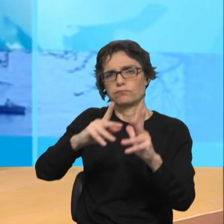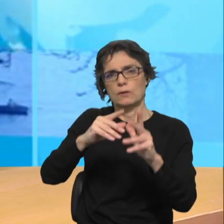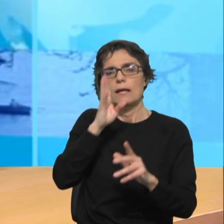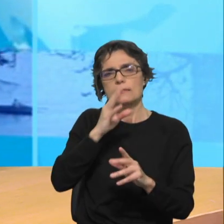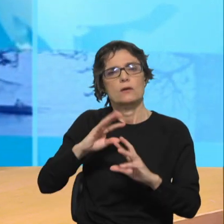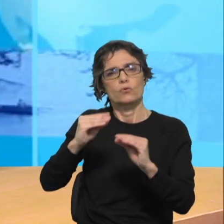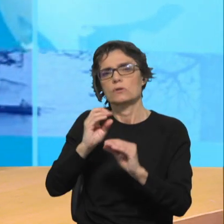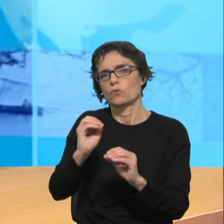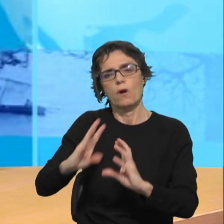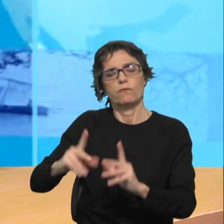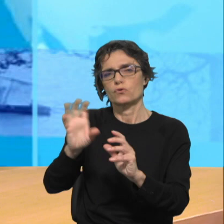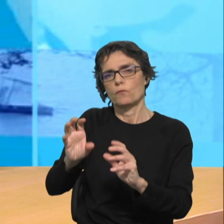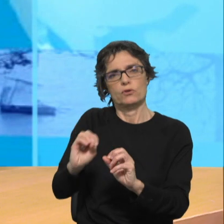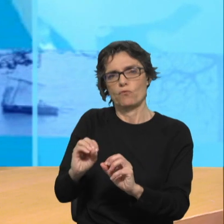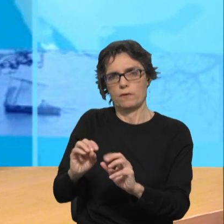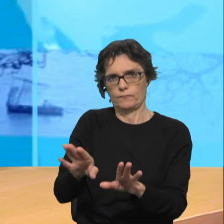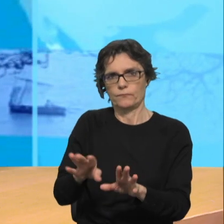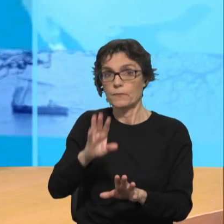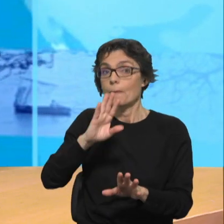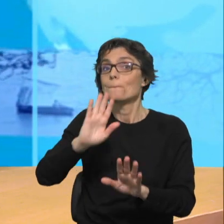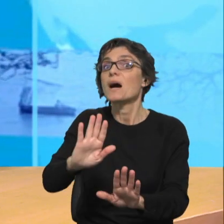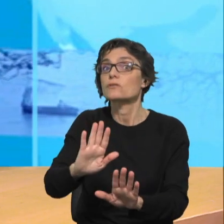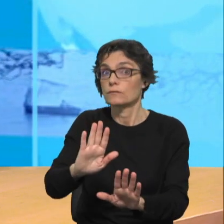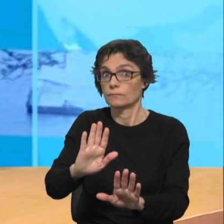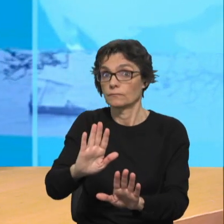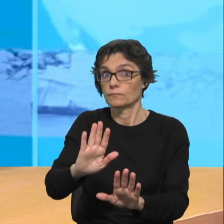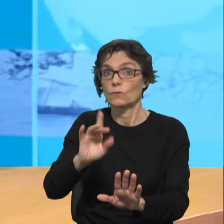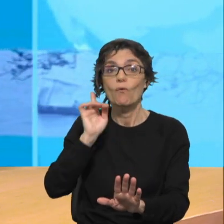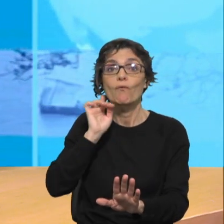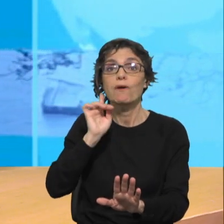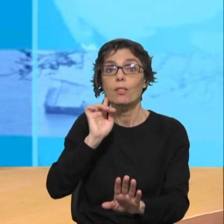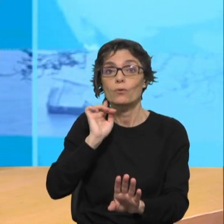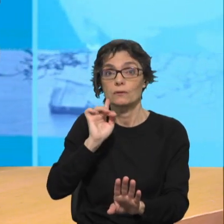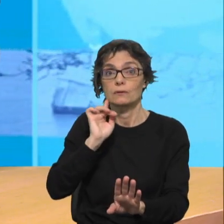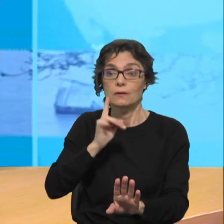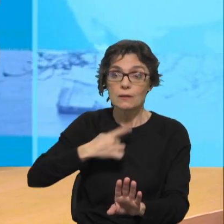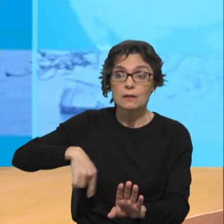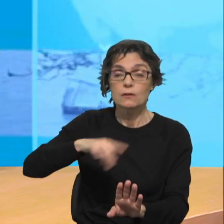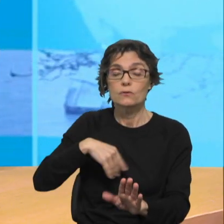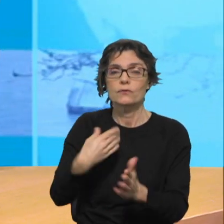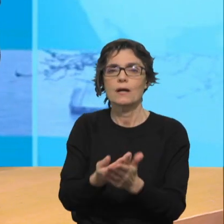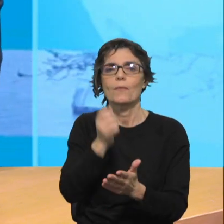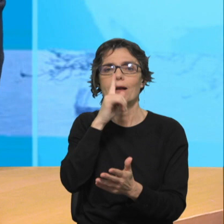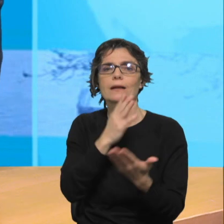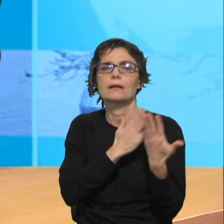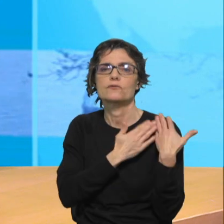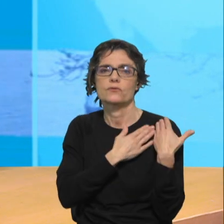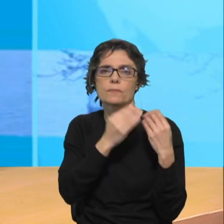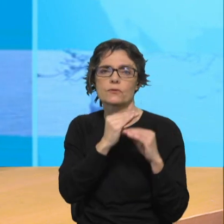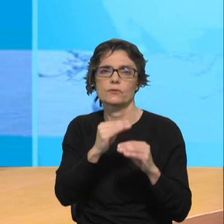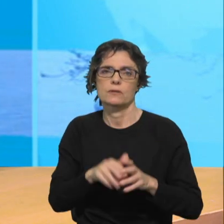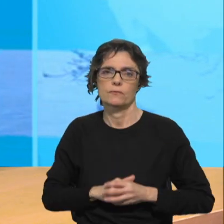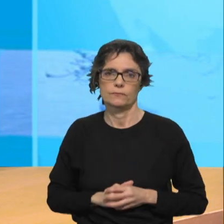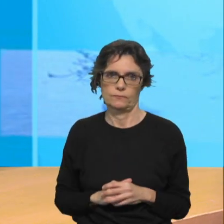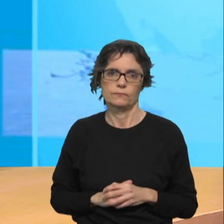evolui. O problema depois é a questão. Qual é o valor que queremos dar aos responsáveis fundamentais da